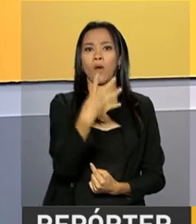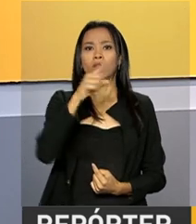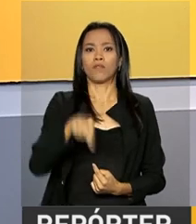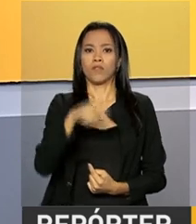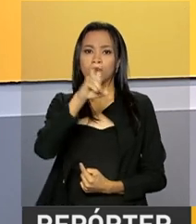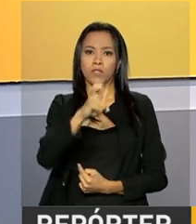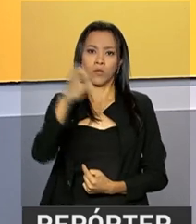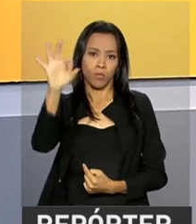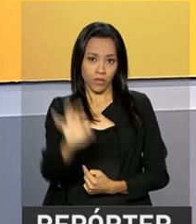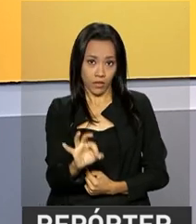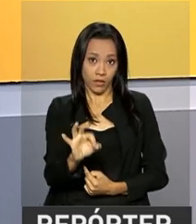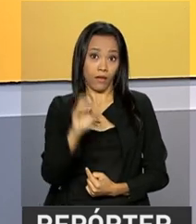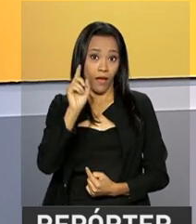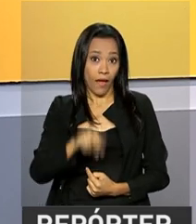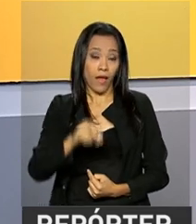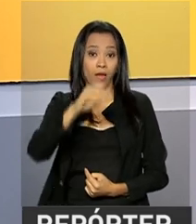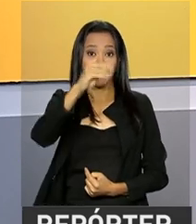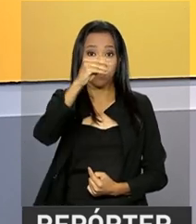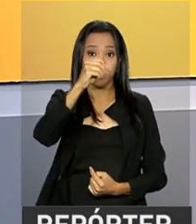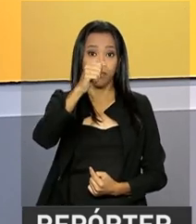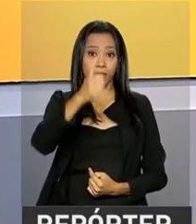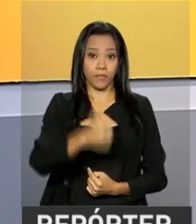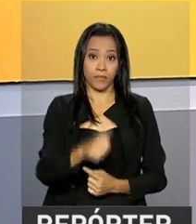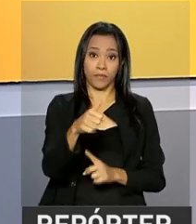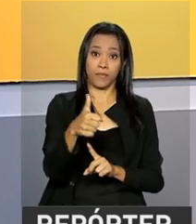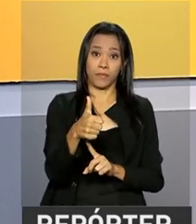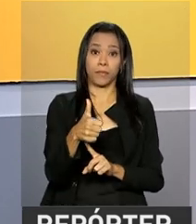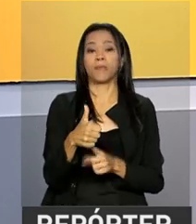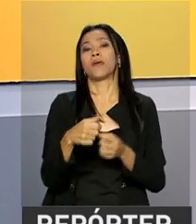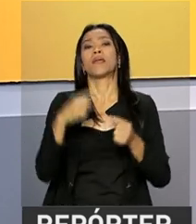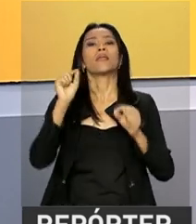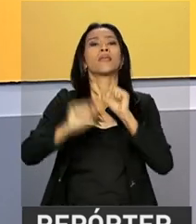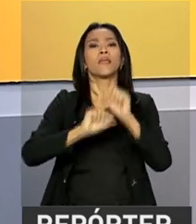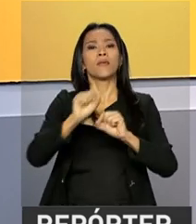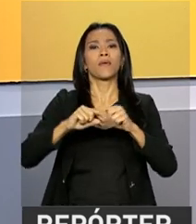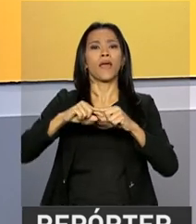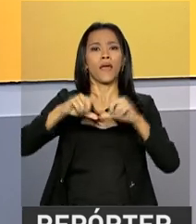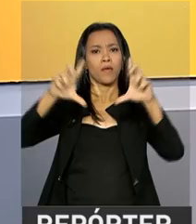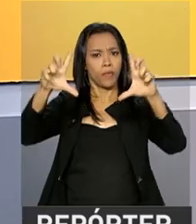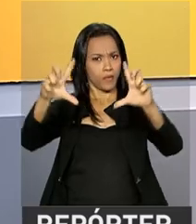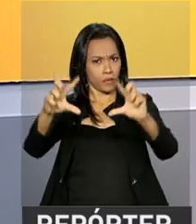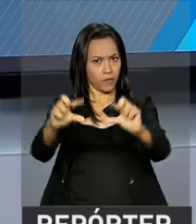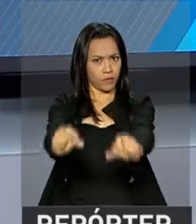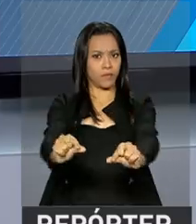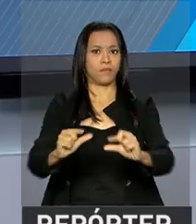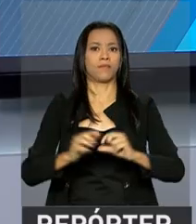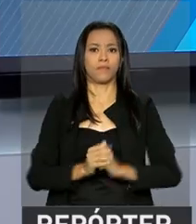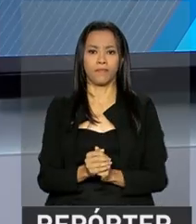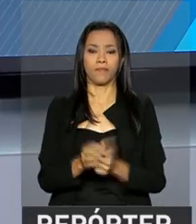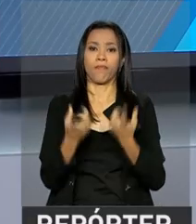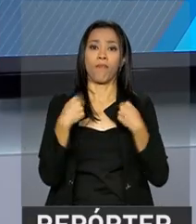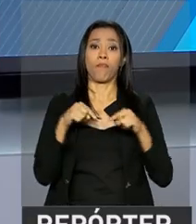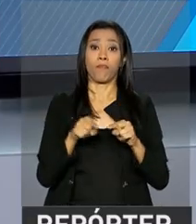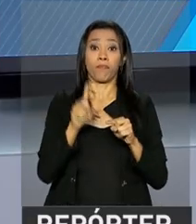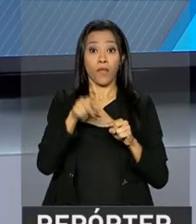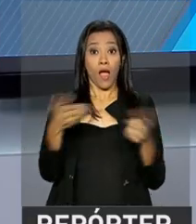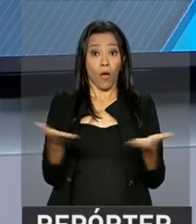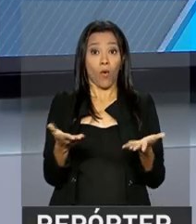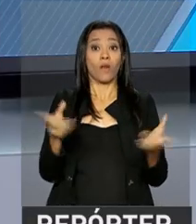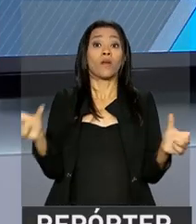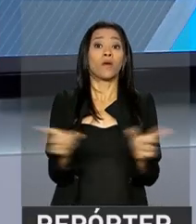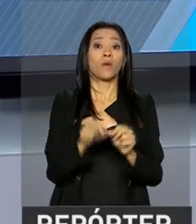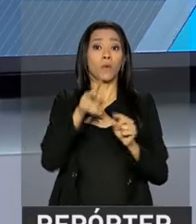cento é a 11ª vez seguida que a projeção é reduzida para o produto interno bruto